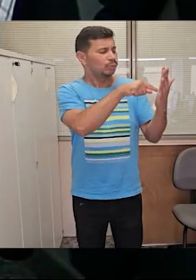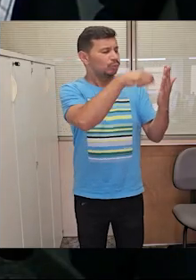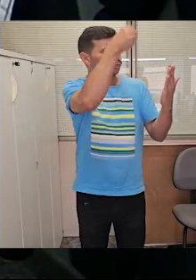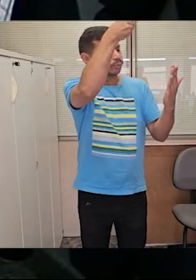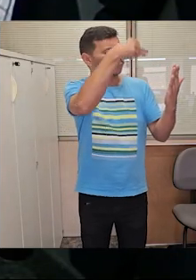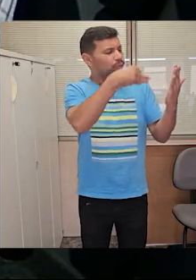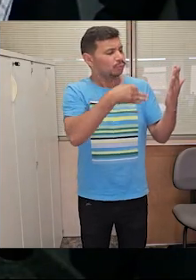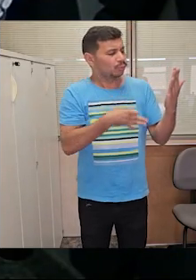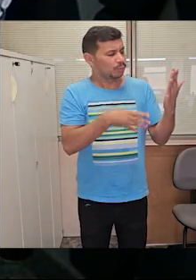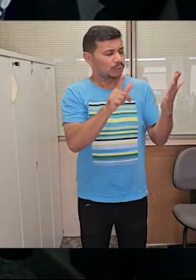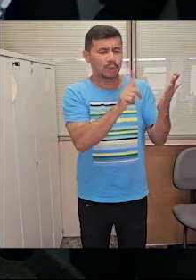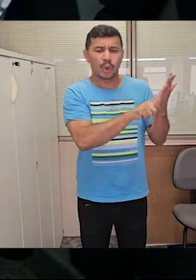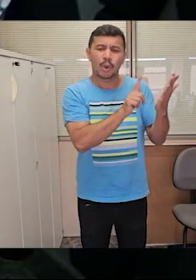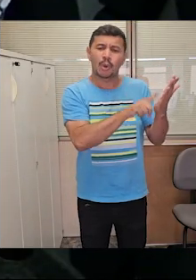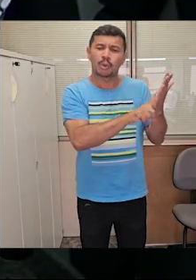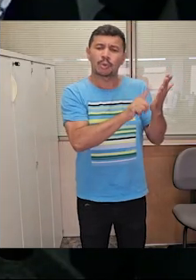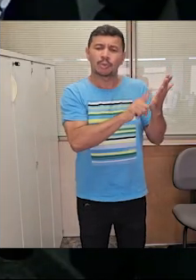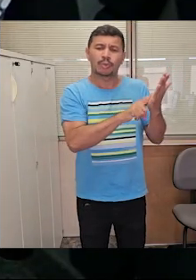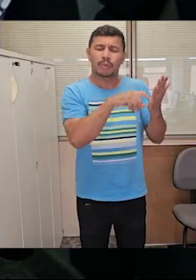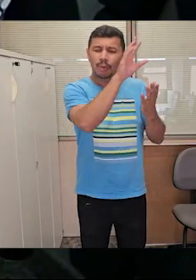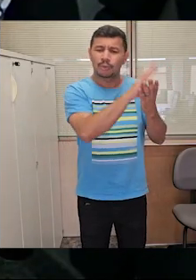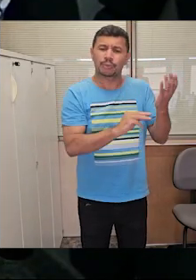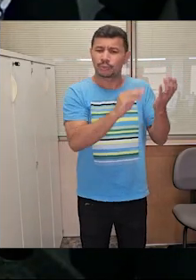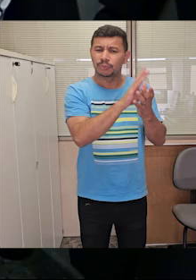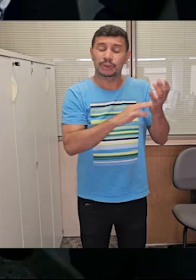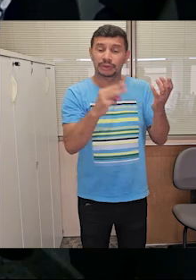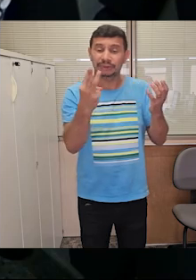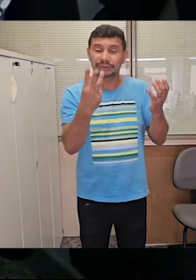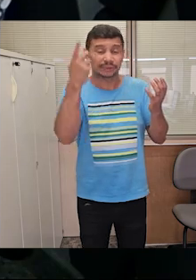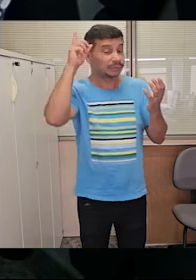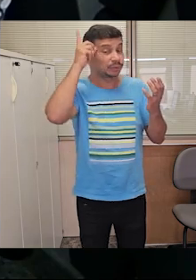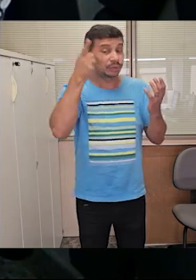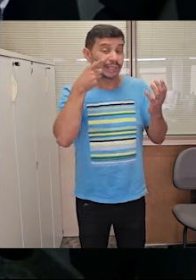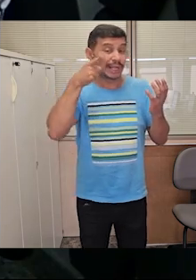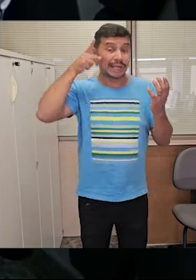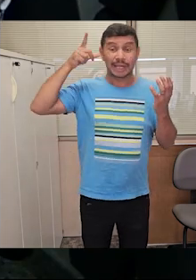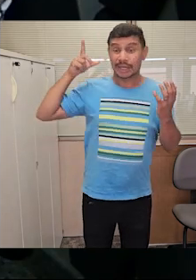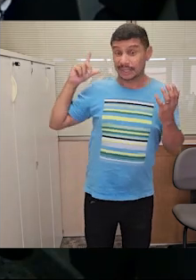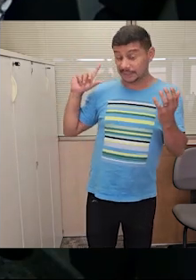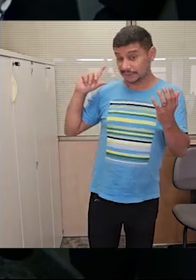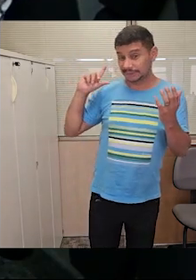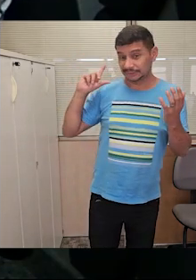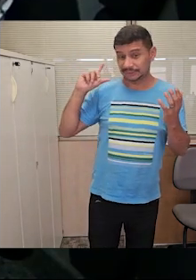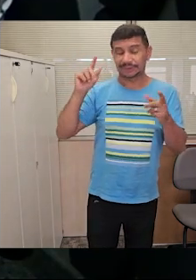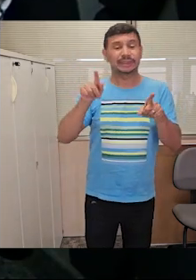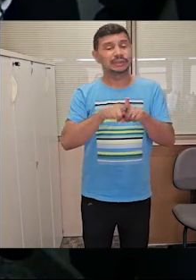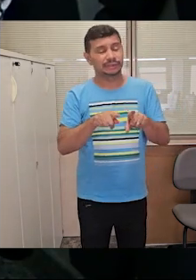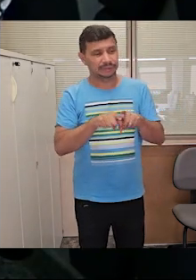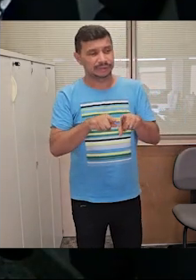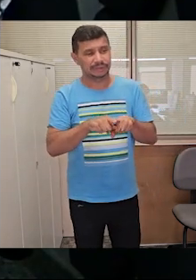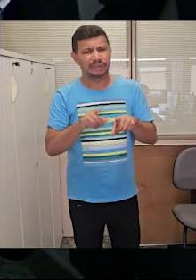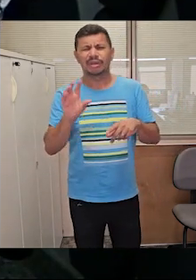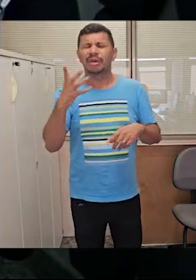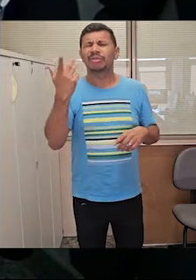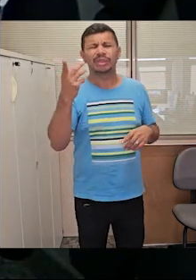3 dias antes estava lá o panfleto sendo impresso, falando isso, para ser distribuído no dia 17. E aconteceu